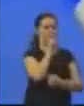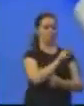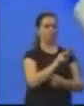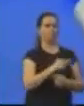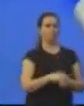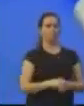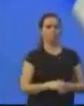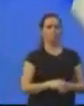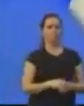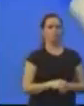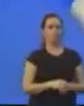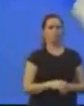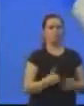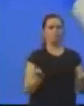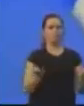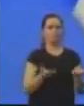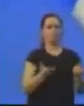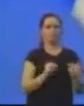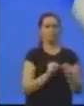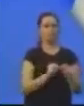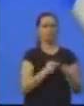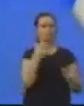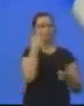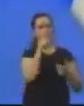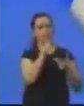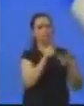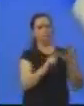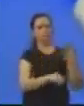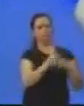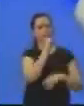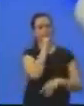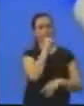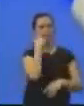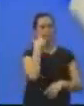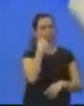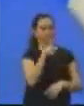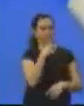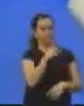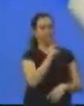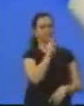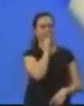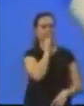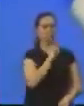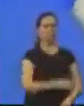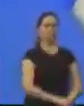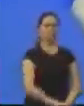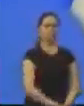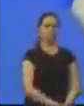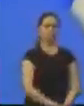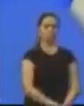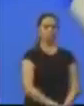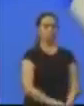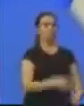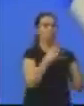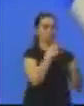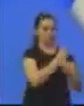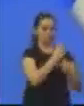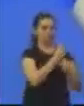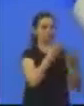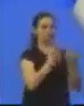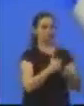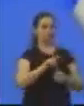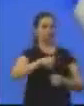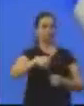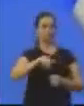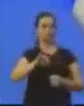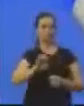função. Vamos ver alguns outros exemplos baseados naquele. Então, vamos lá. Quero calcular o limite